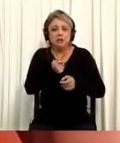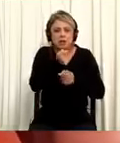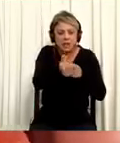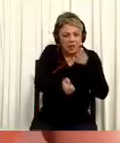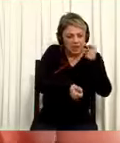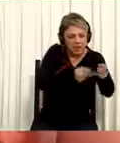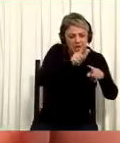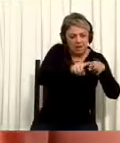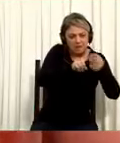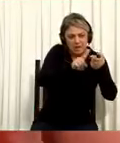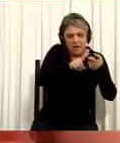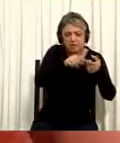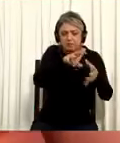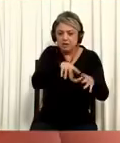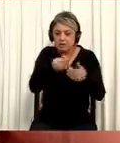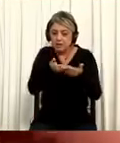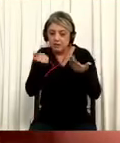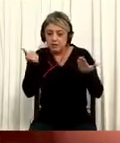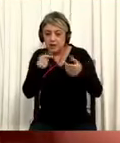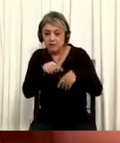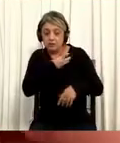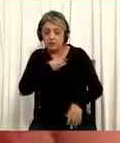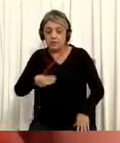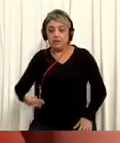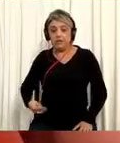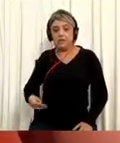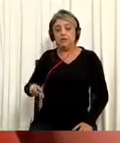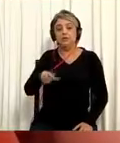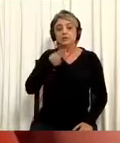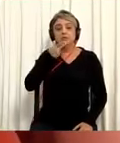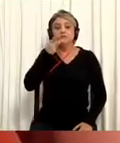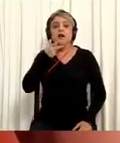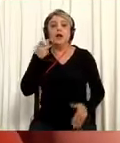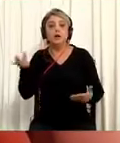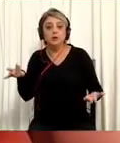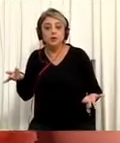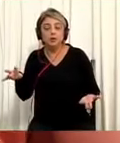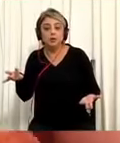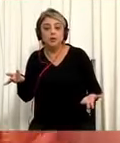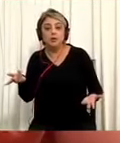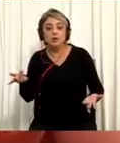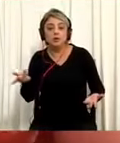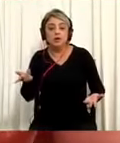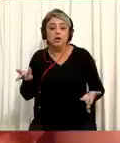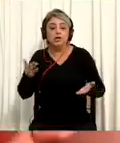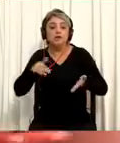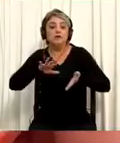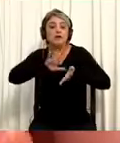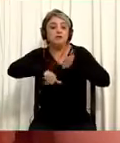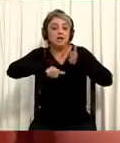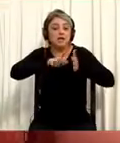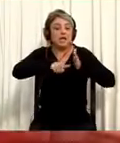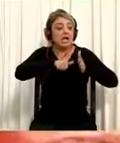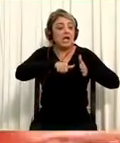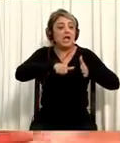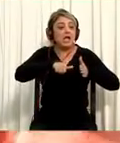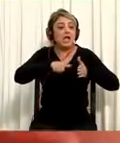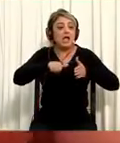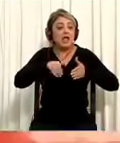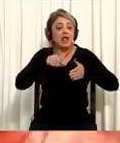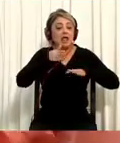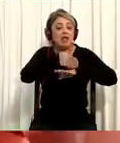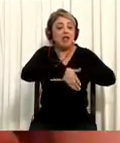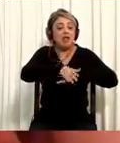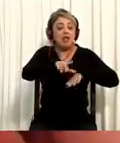terras, como o ministro agora descaradamente fala que vai passar boiada, na verdade é invadir